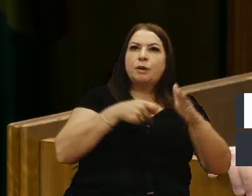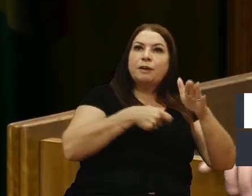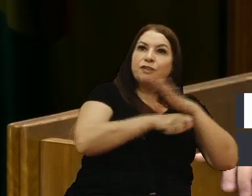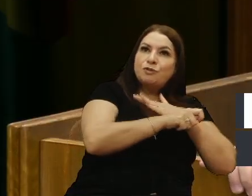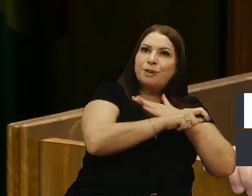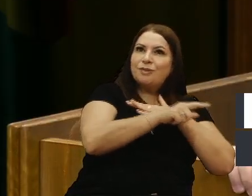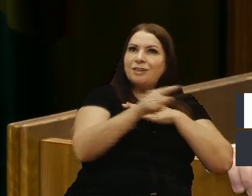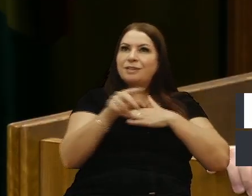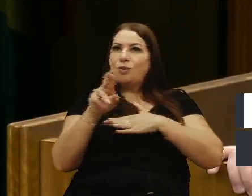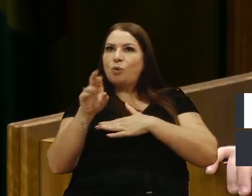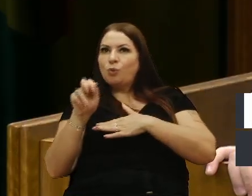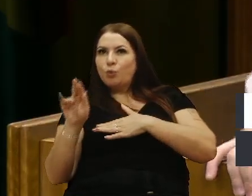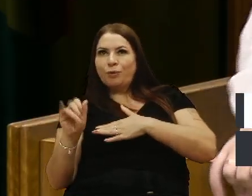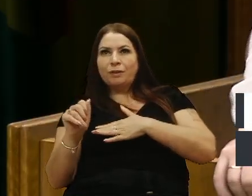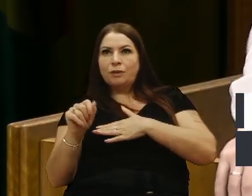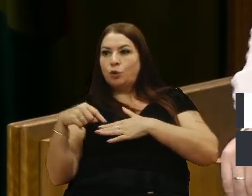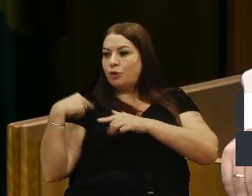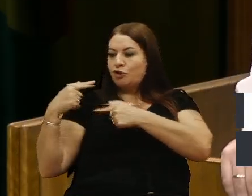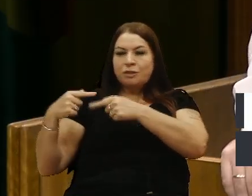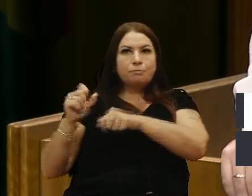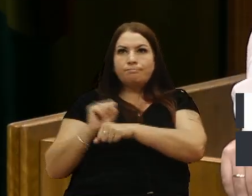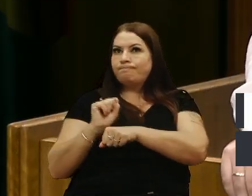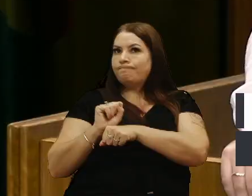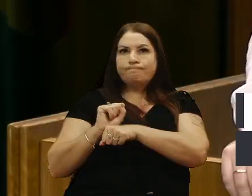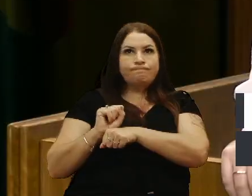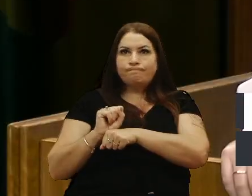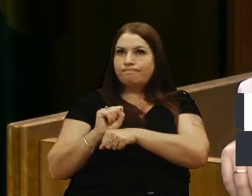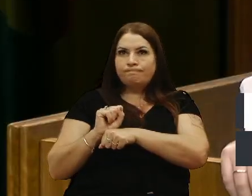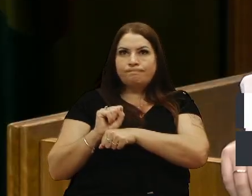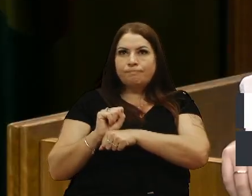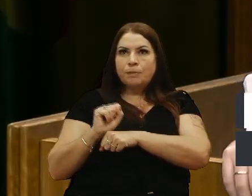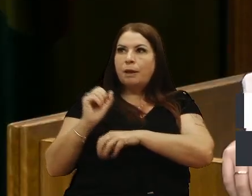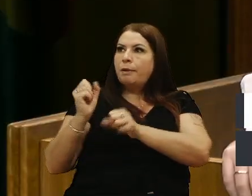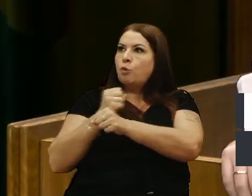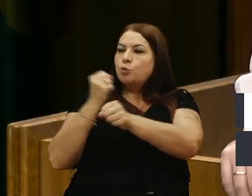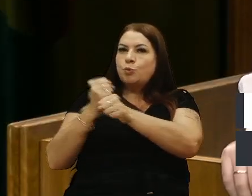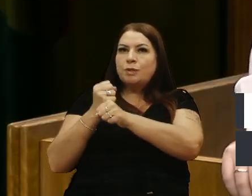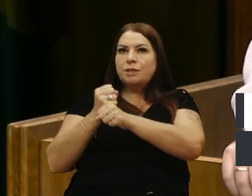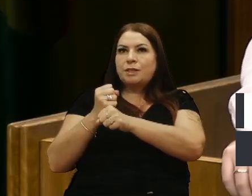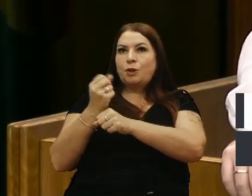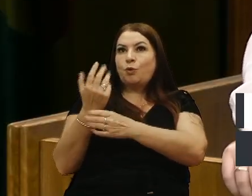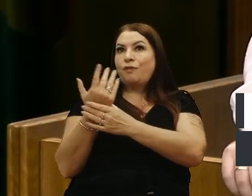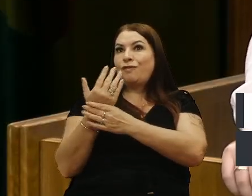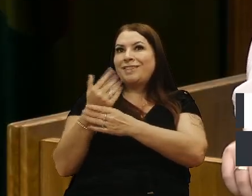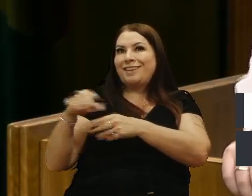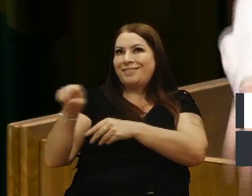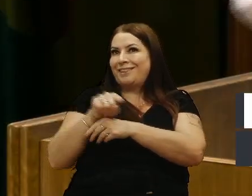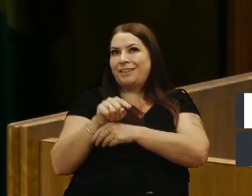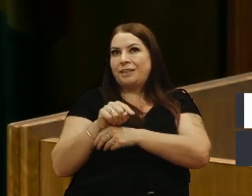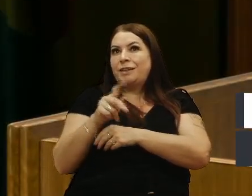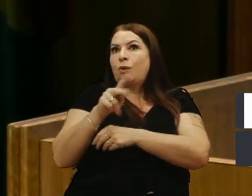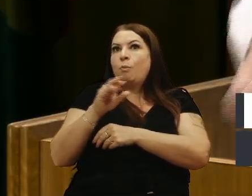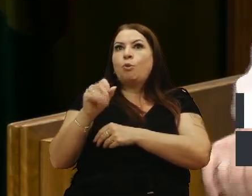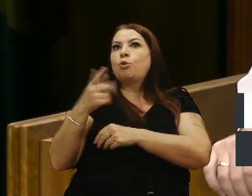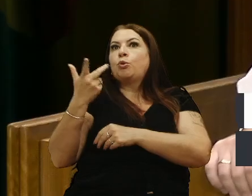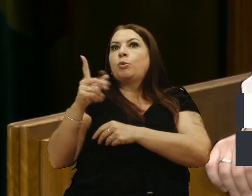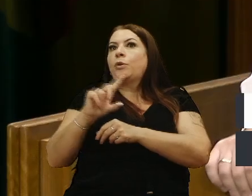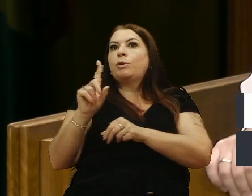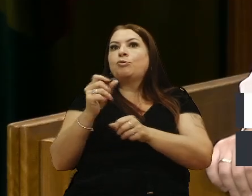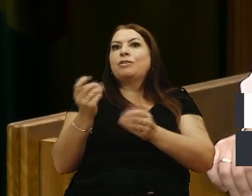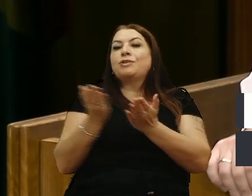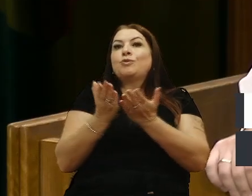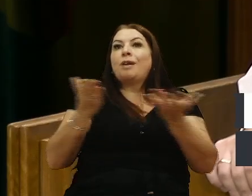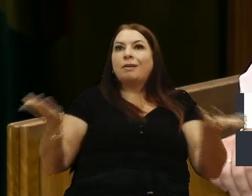ProUni. Só que a nossa geração não podia aguardar, vereador Cristiano, construir universidade pública em Caxias. Se não tivesse o ProUni, quanta gente tinha deixado de